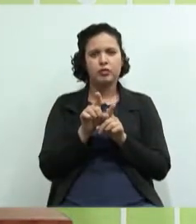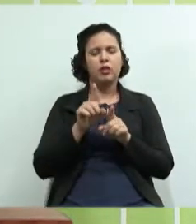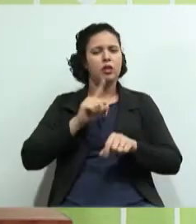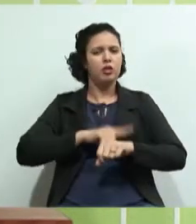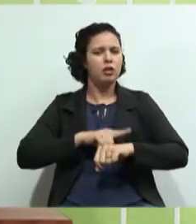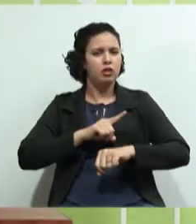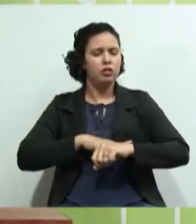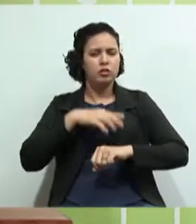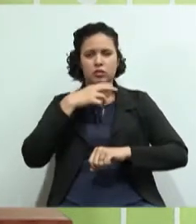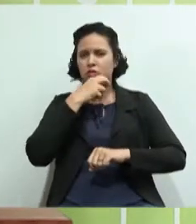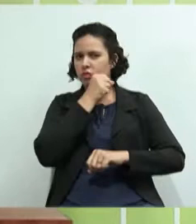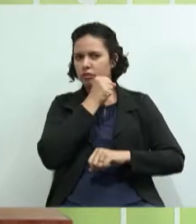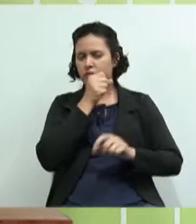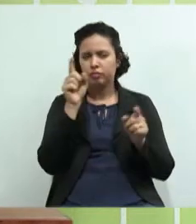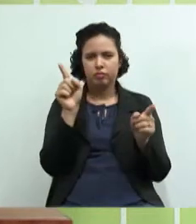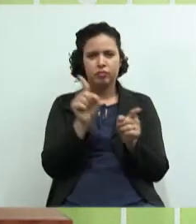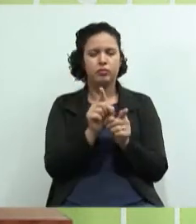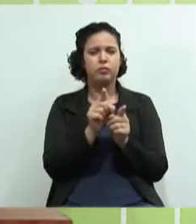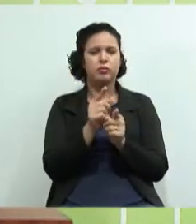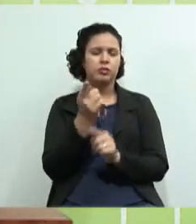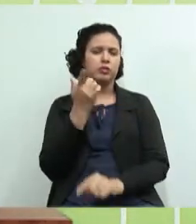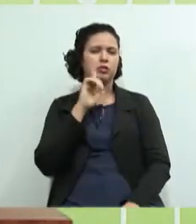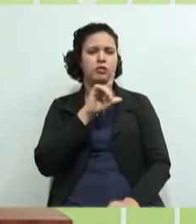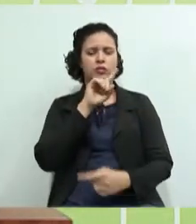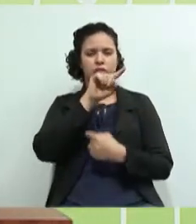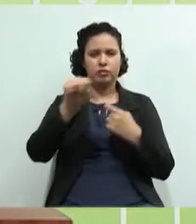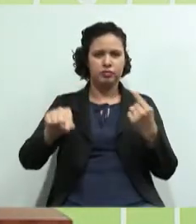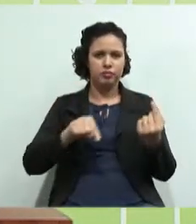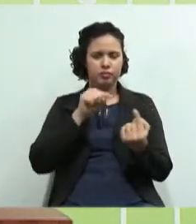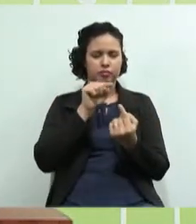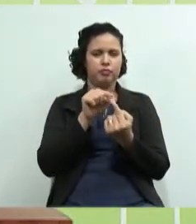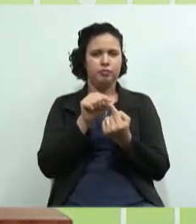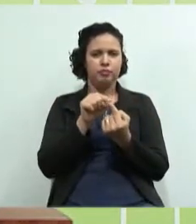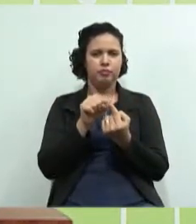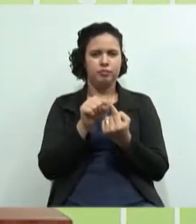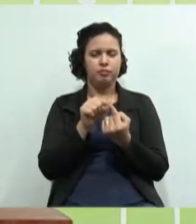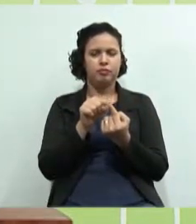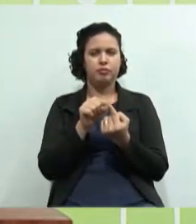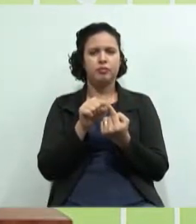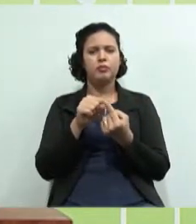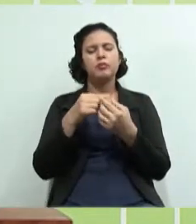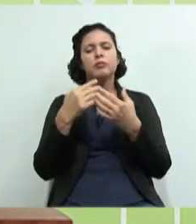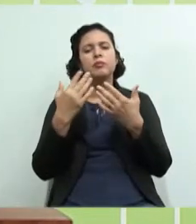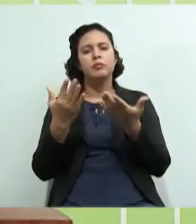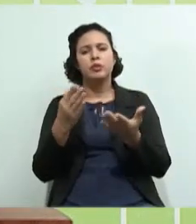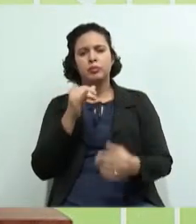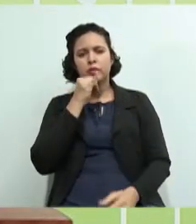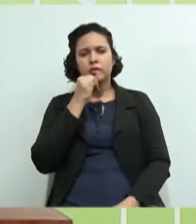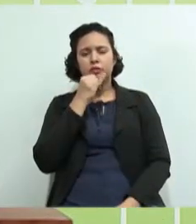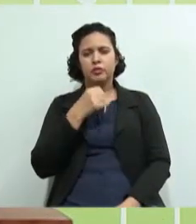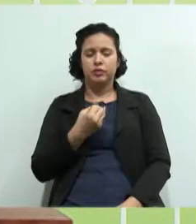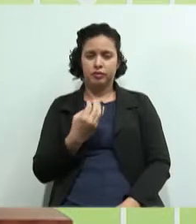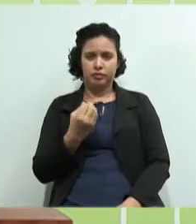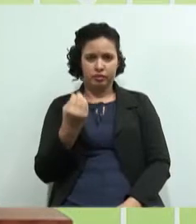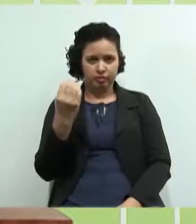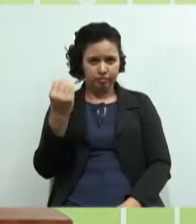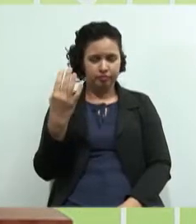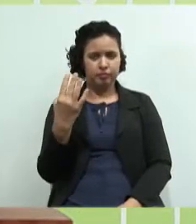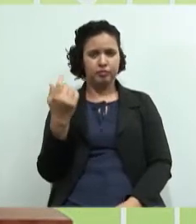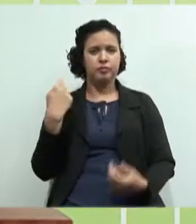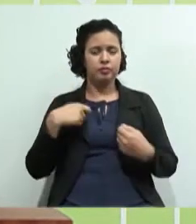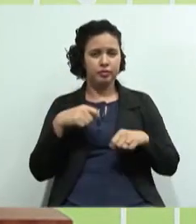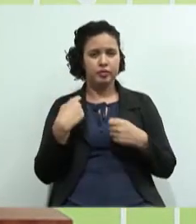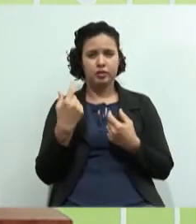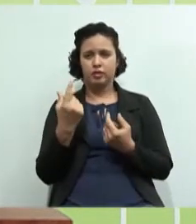tempo de execução para que você consiga alcançar o seu resultado. É como de repente se você vai fazer uma viagem e aí você precisa